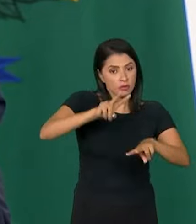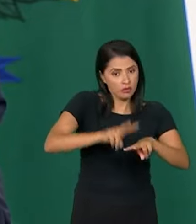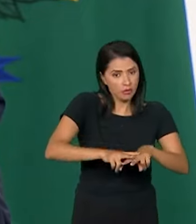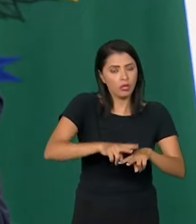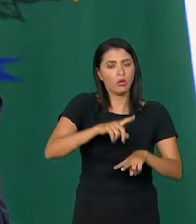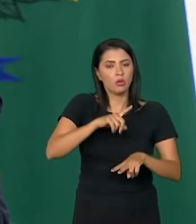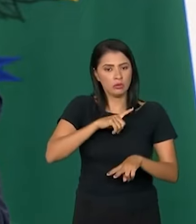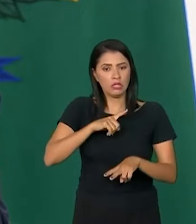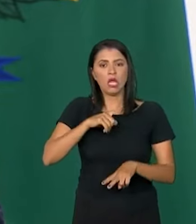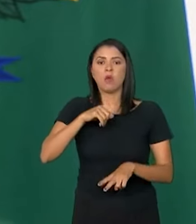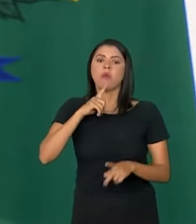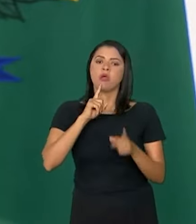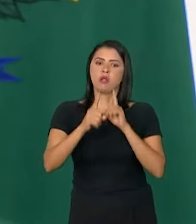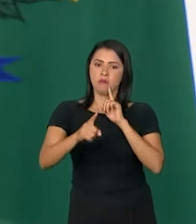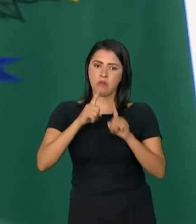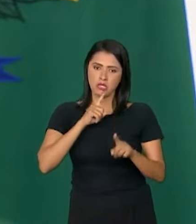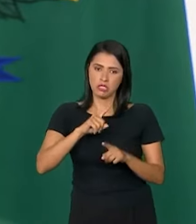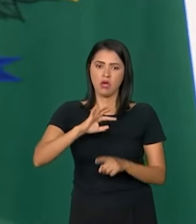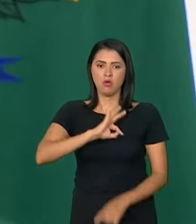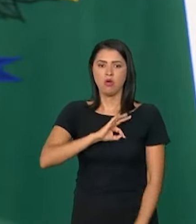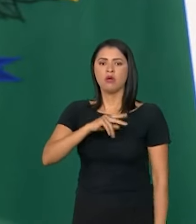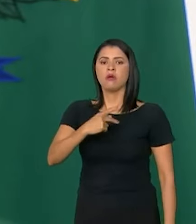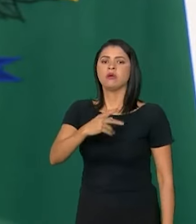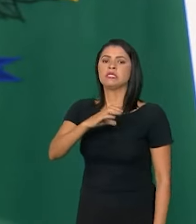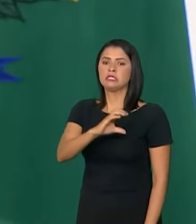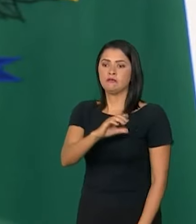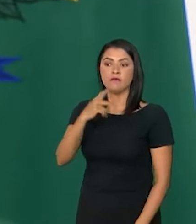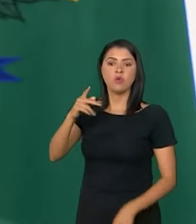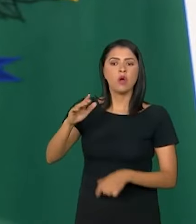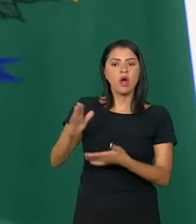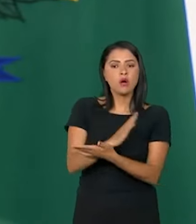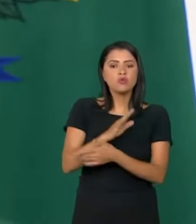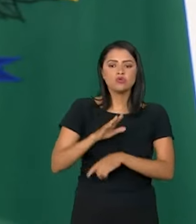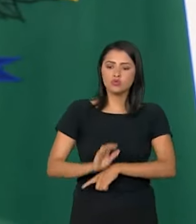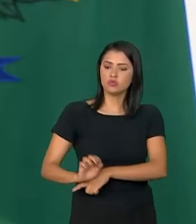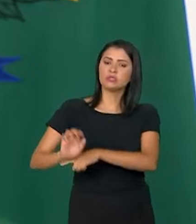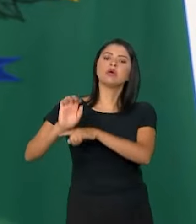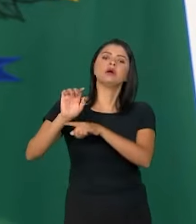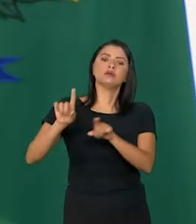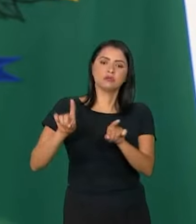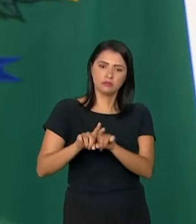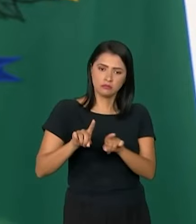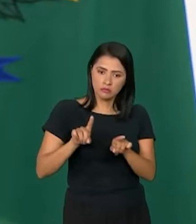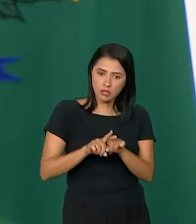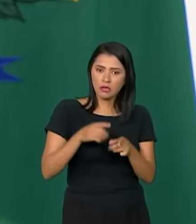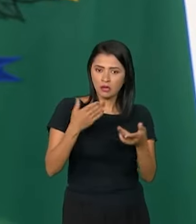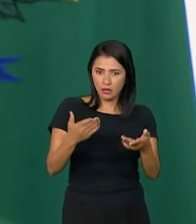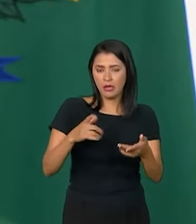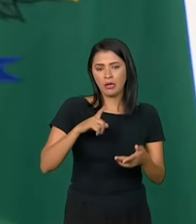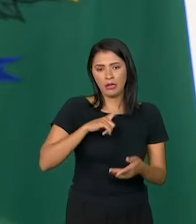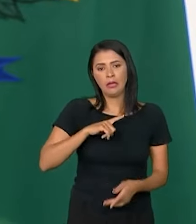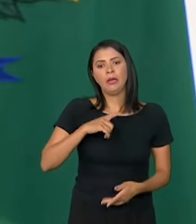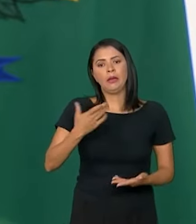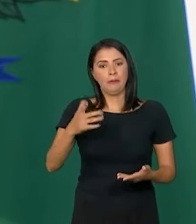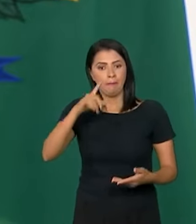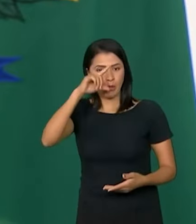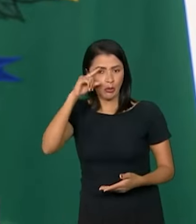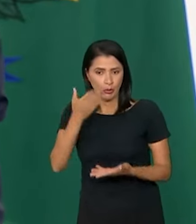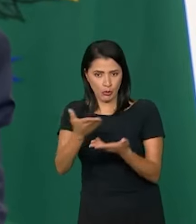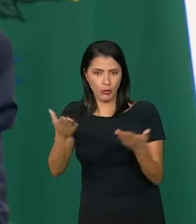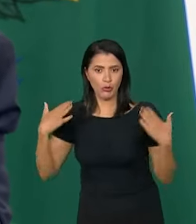Polícia Civil de alguns estados ministros Barroso e companheiros juristas aqui